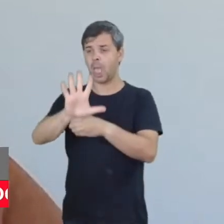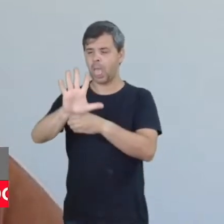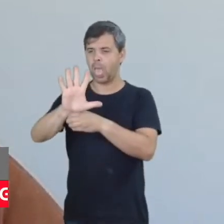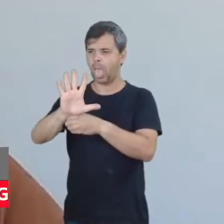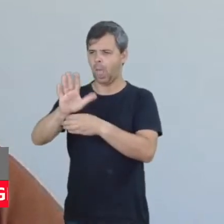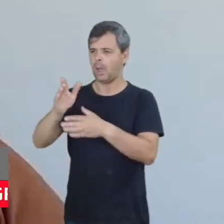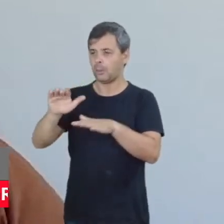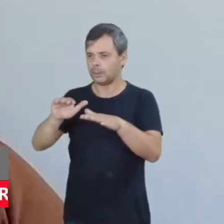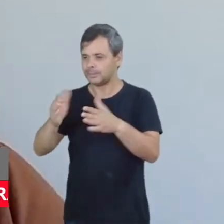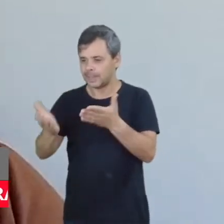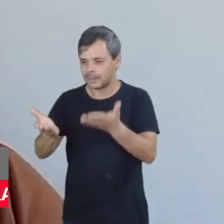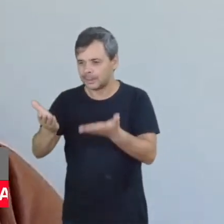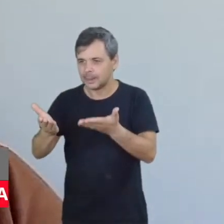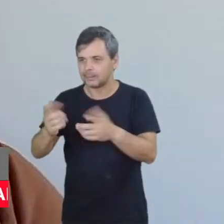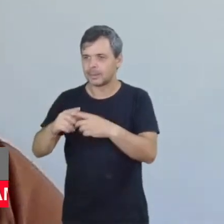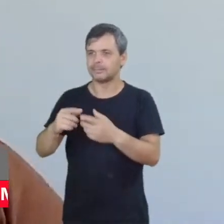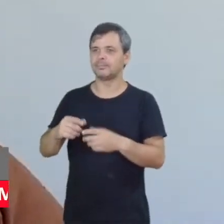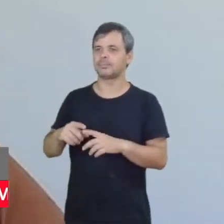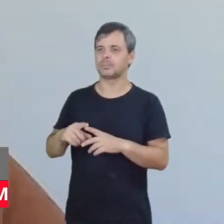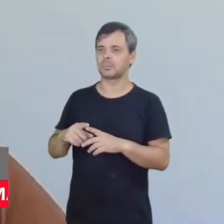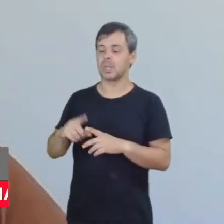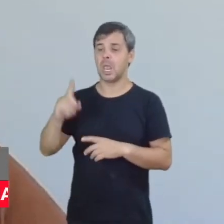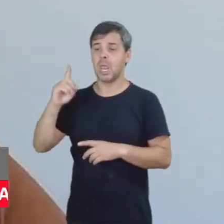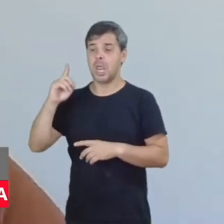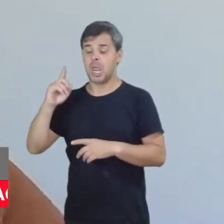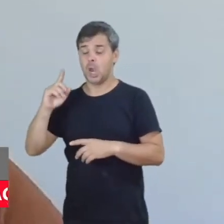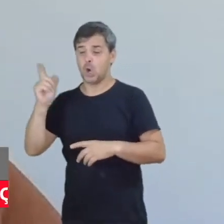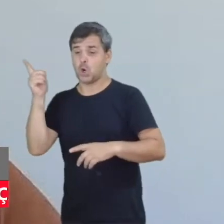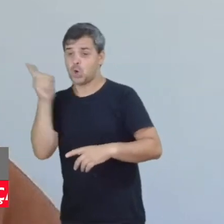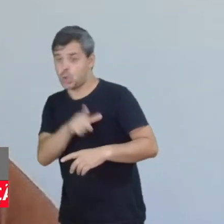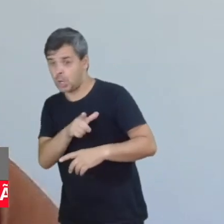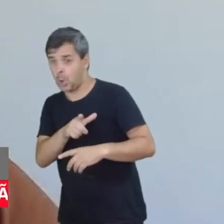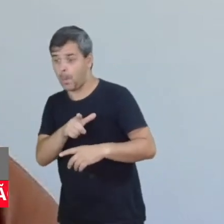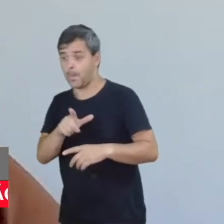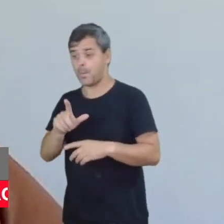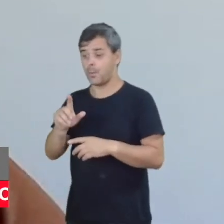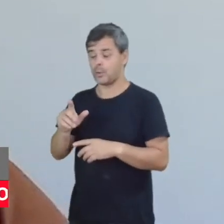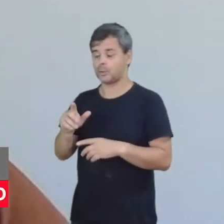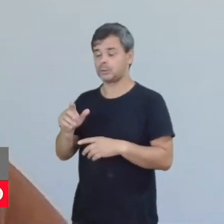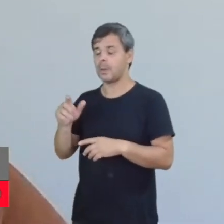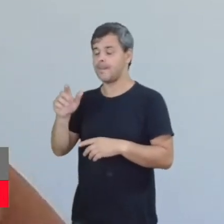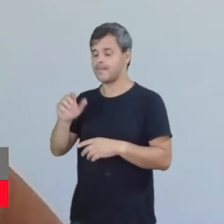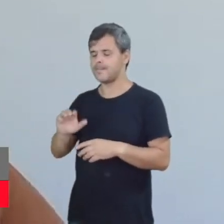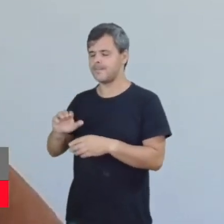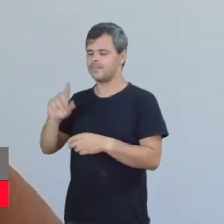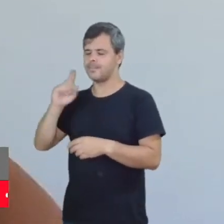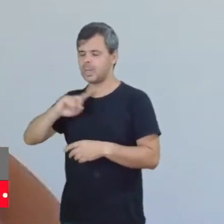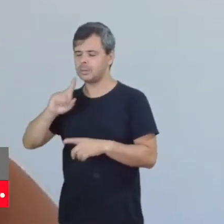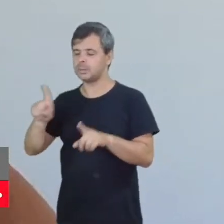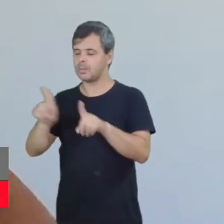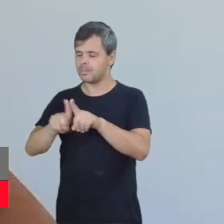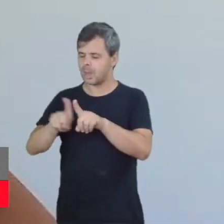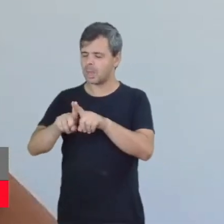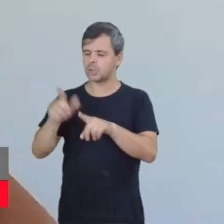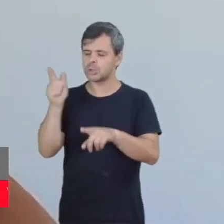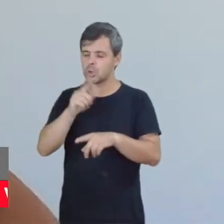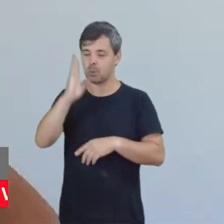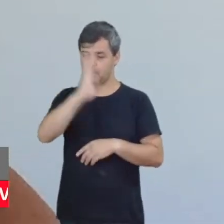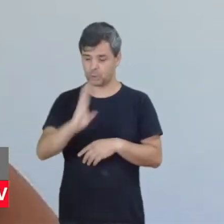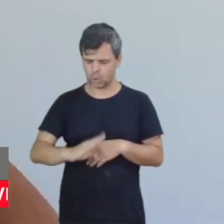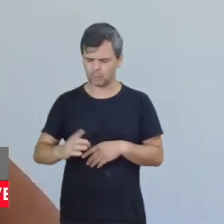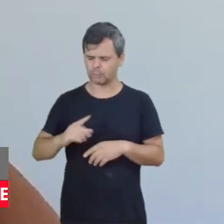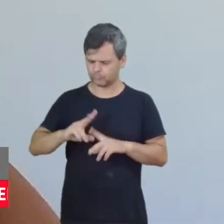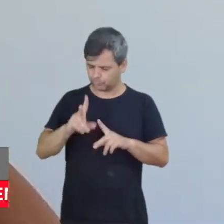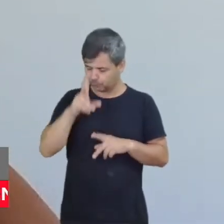das eleições, ganhou em Minas, ganhou no Brasil, e nós queremos cada vez mais seguir fortalecendo a luta